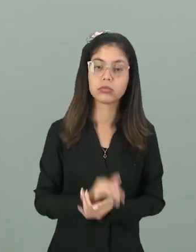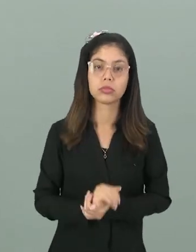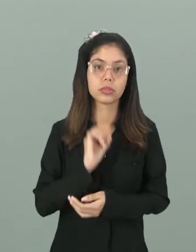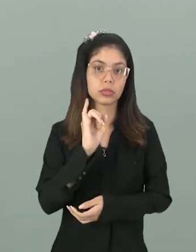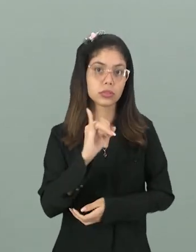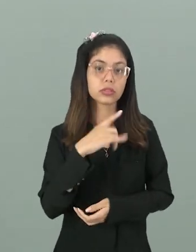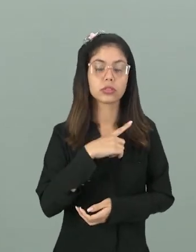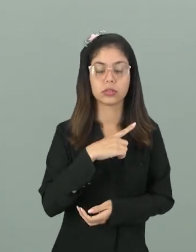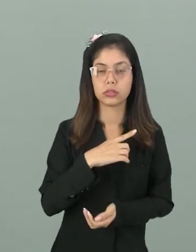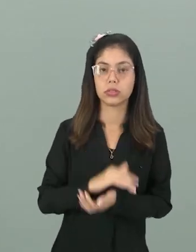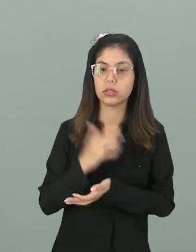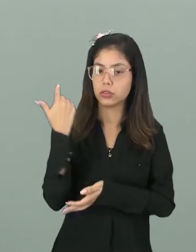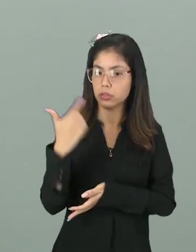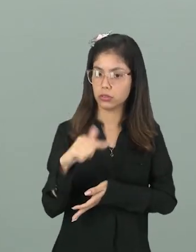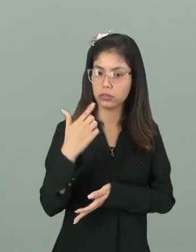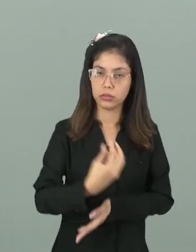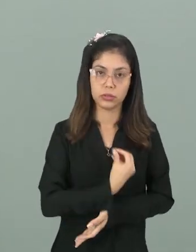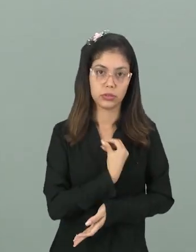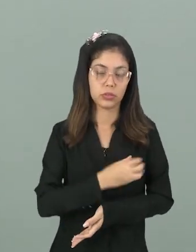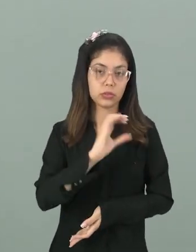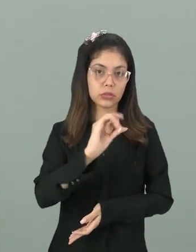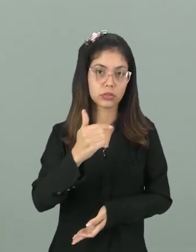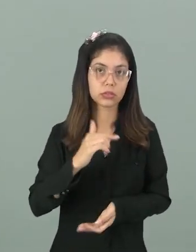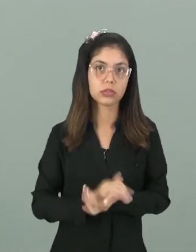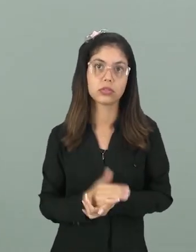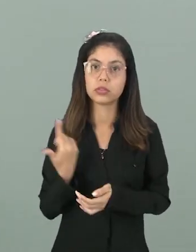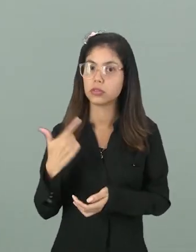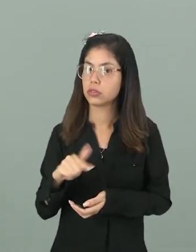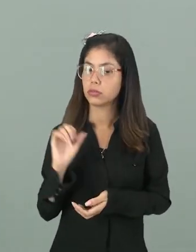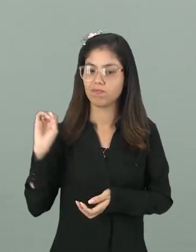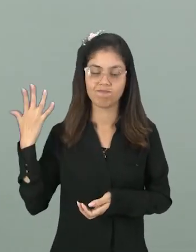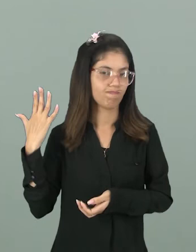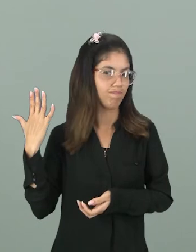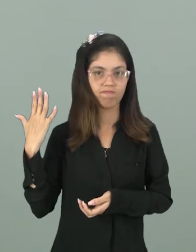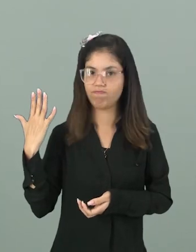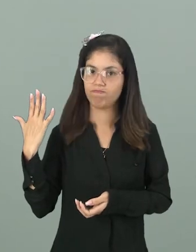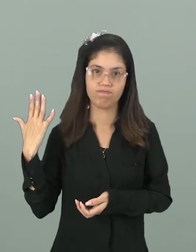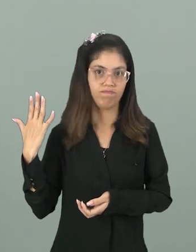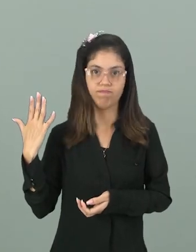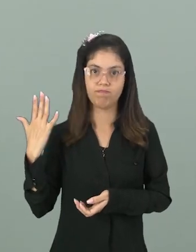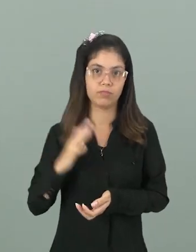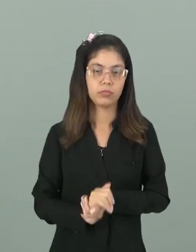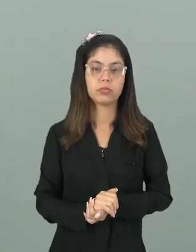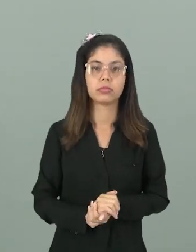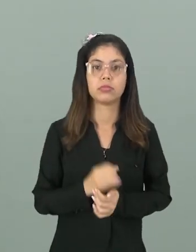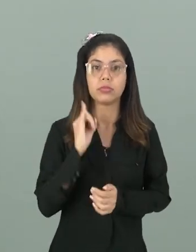Se o oxigênio não estiver presente, não acontece essa queima.